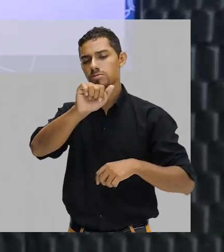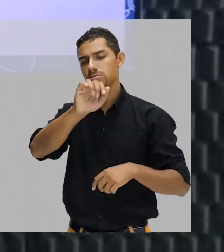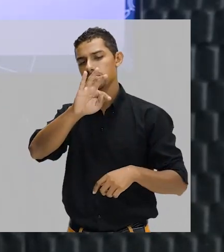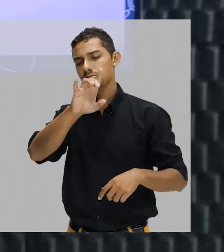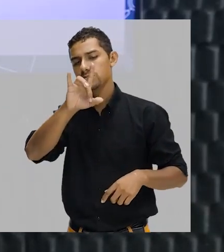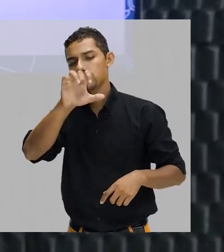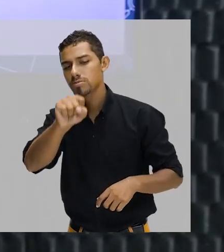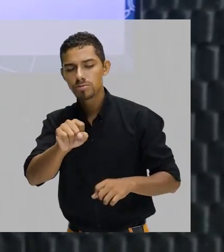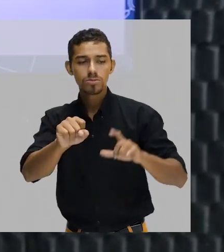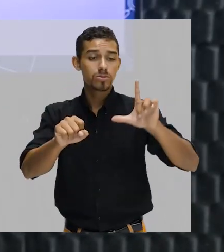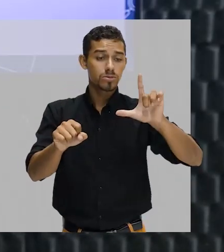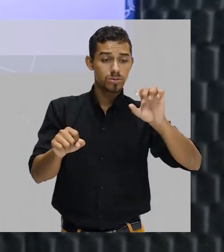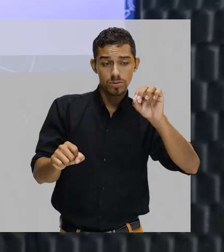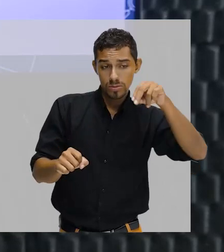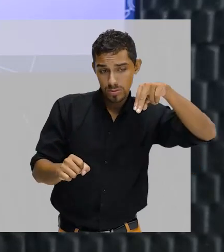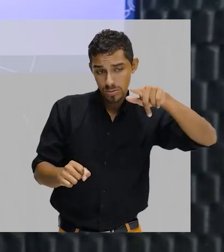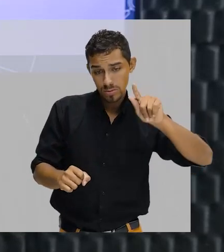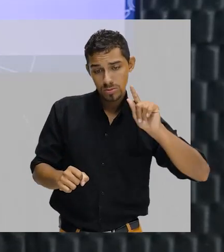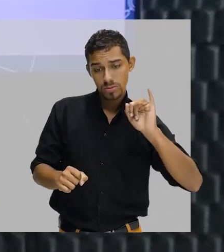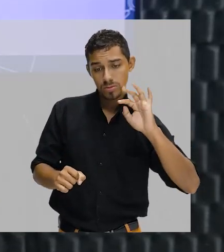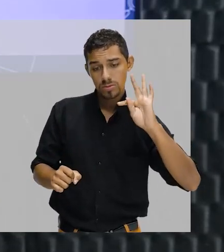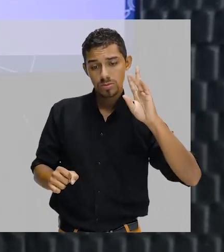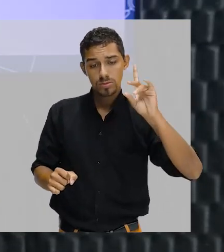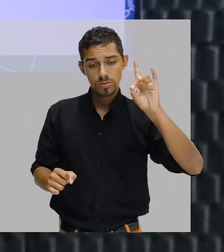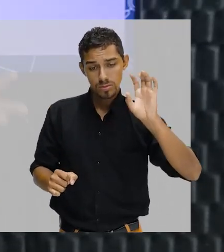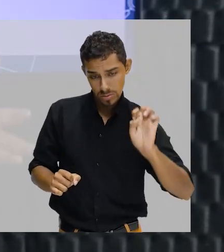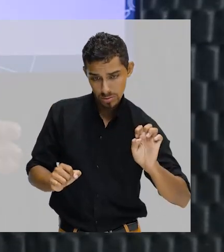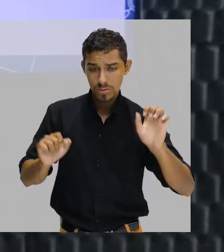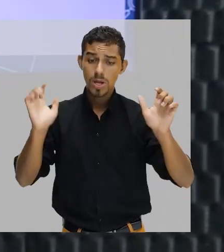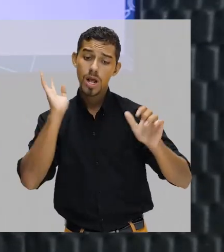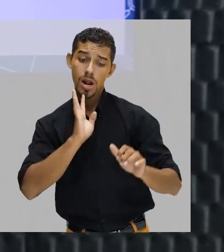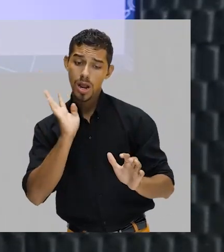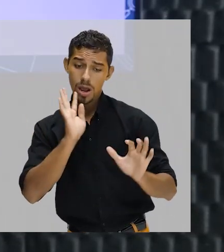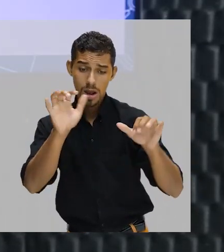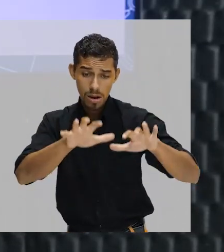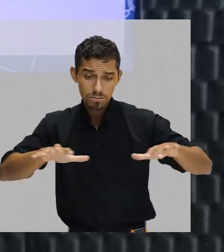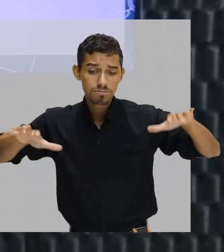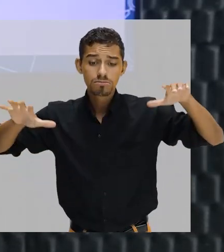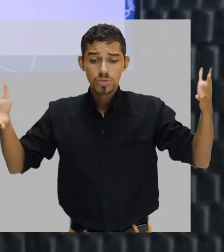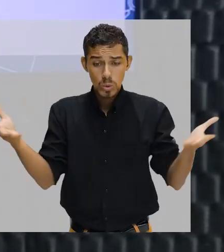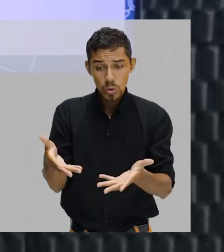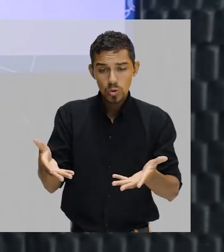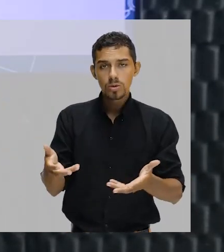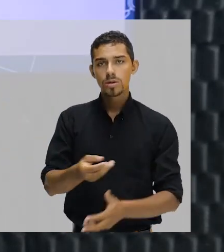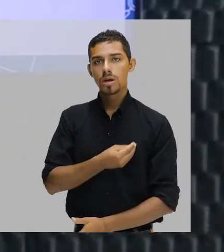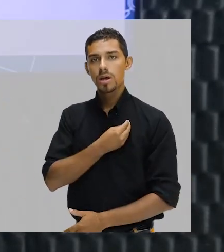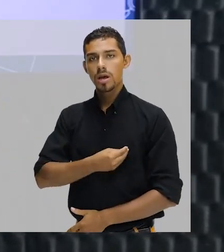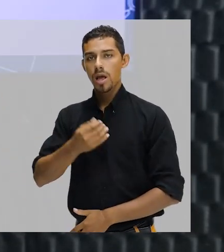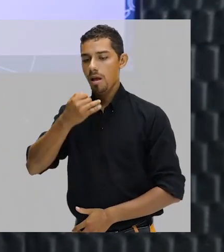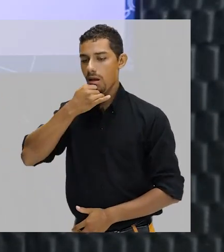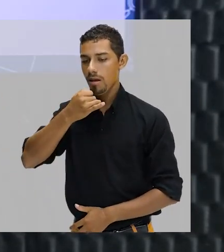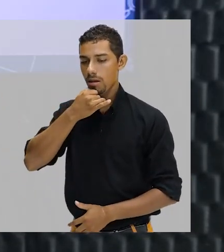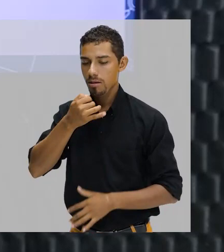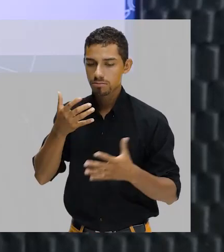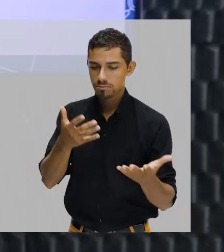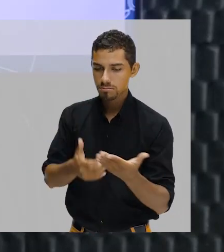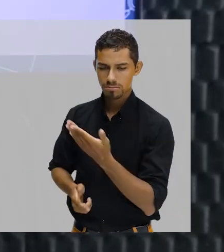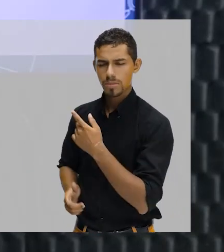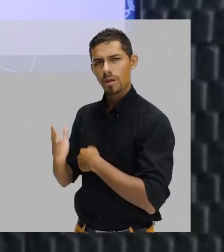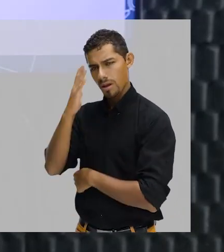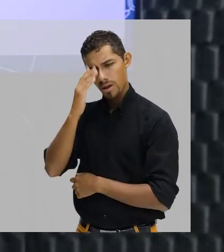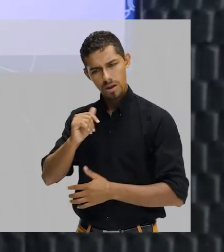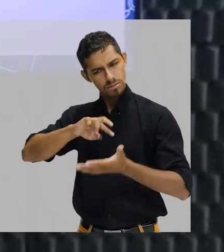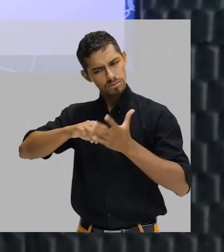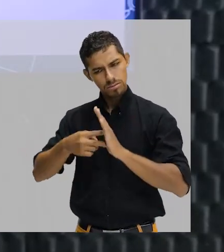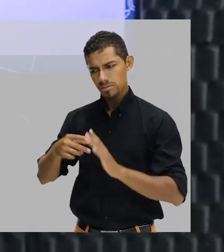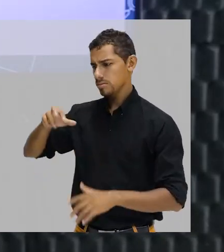muita coisa bacana, tá certo? E atual. Por exemplo, galera, sabe o que significa realmente o